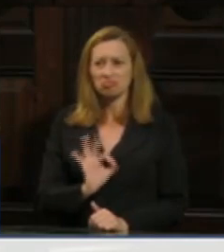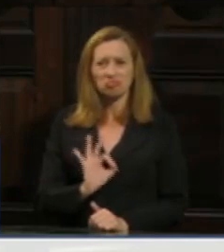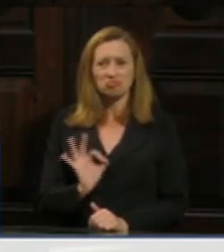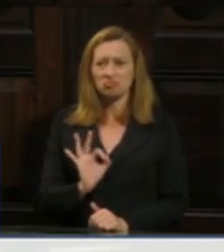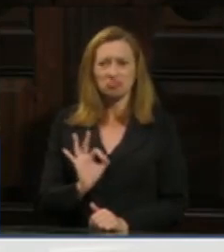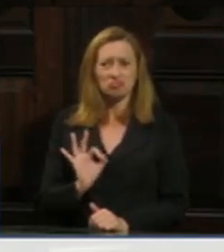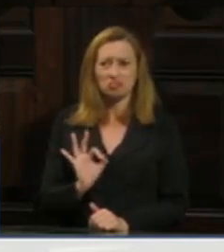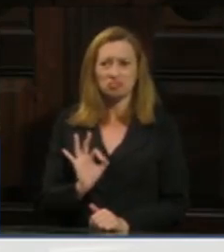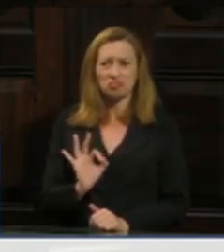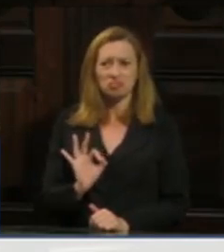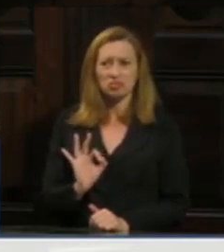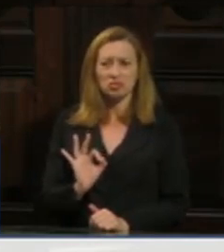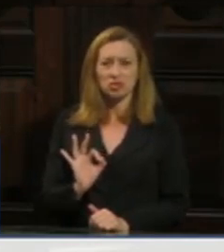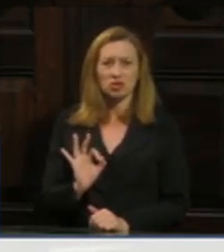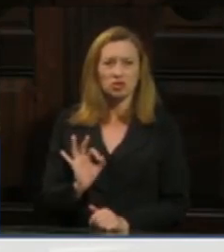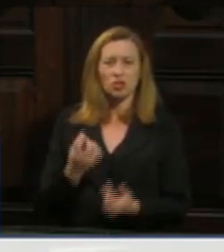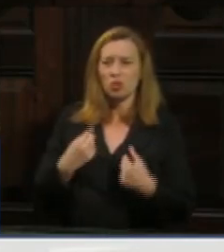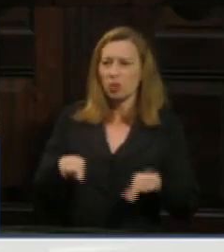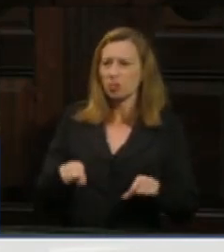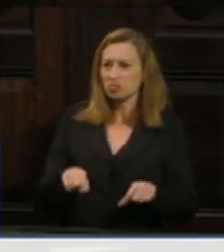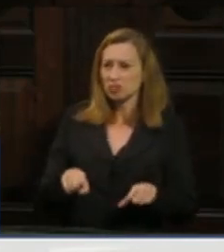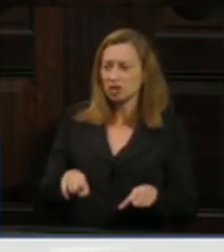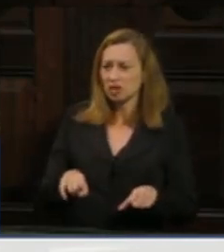pelo menos enquanto